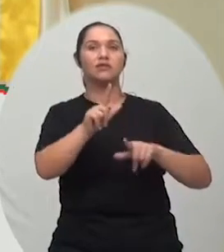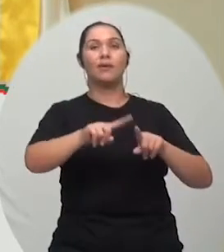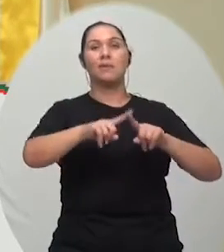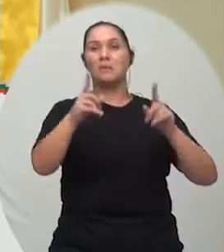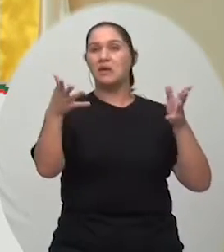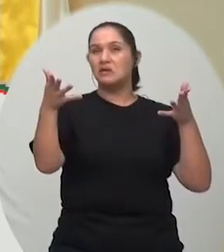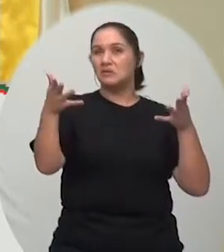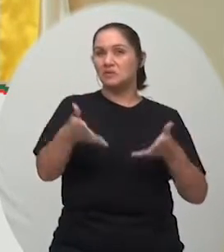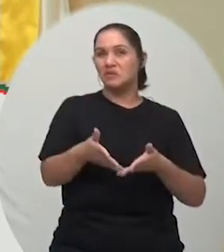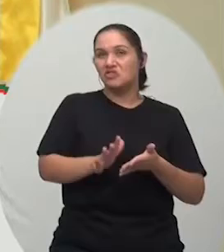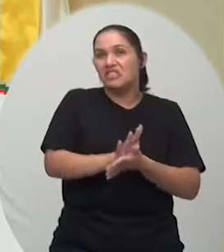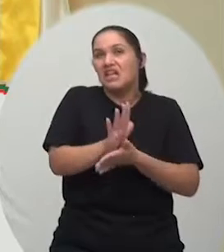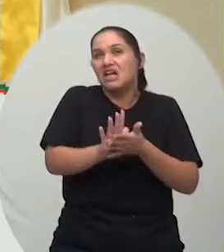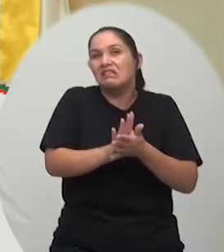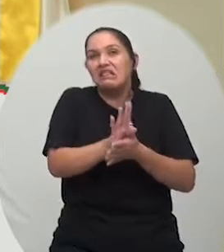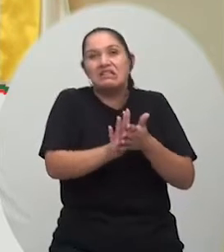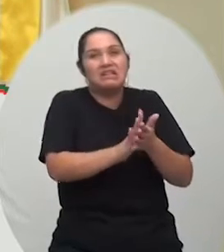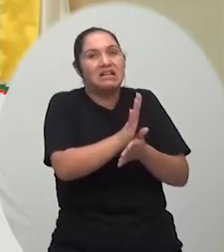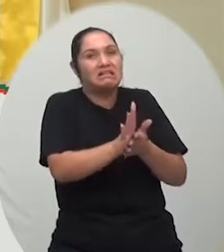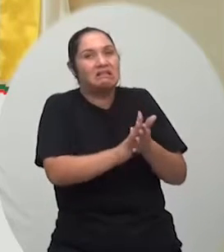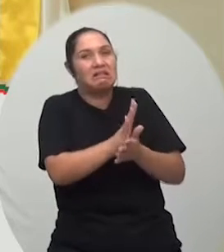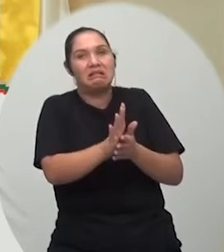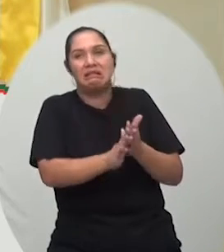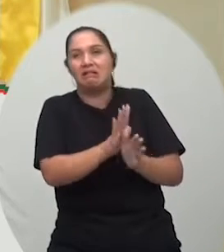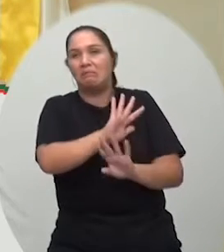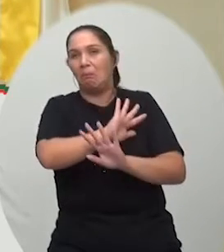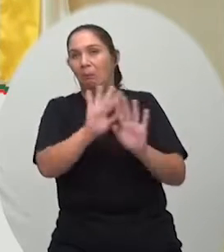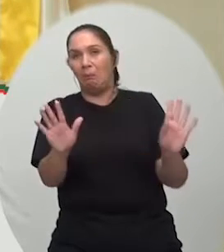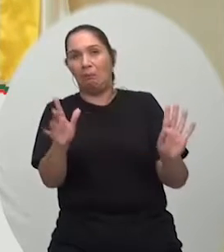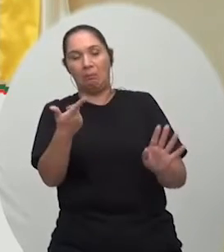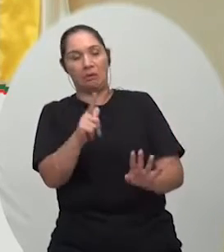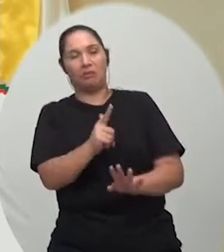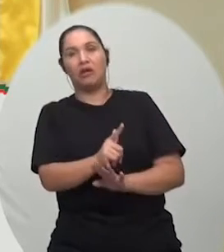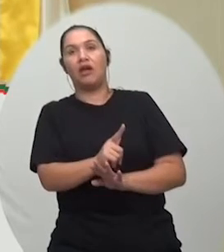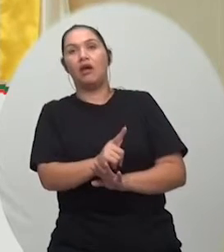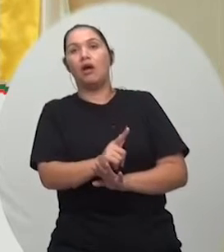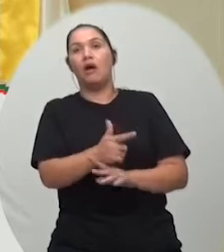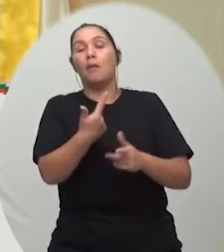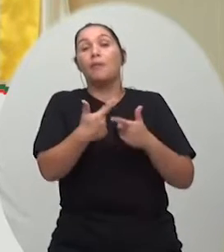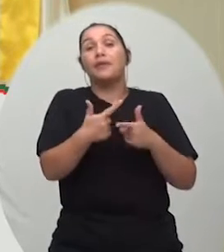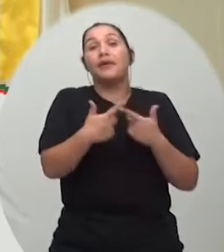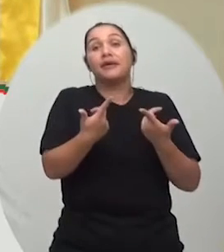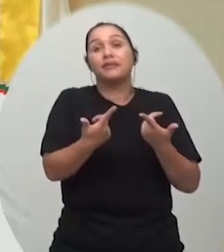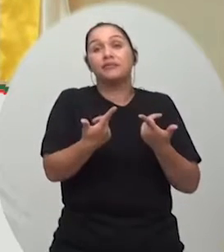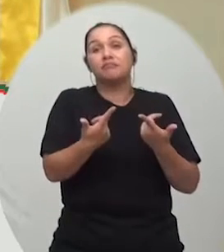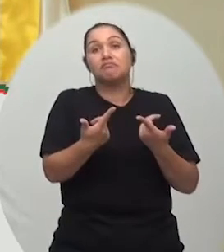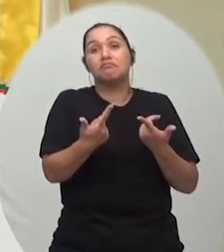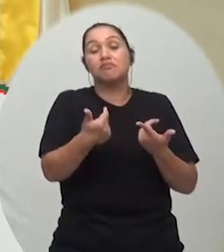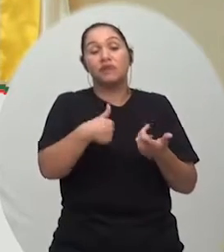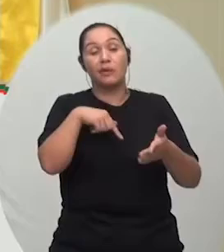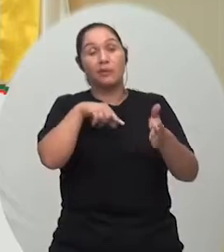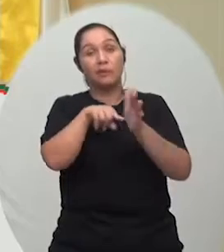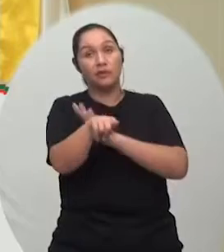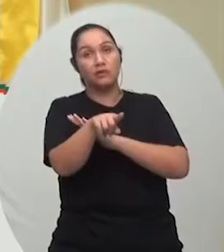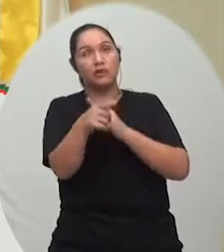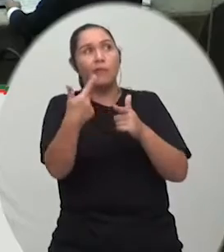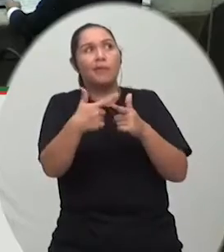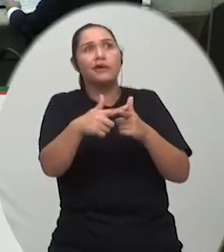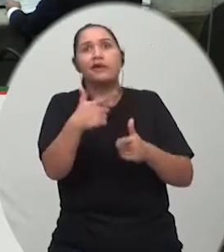não existe isso lá. E por que não existe? É o nosso questionamento, uma vez que o